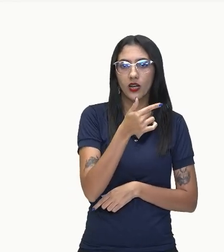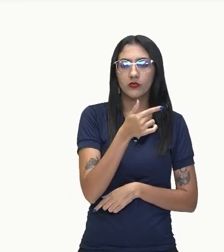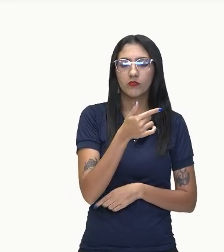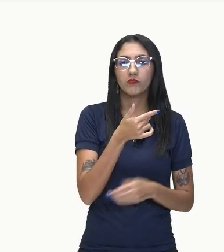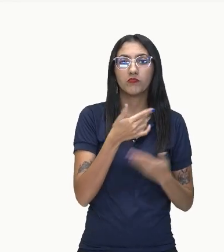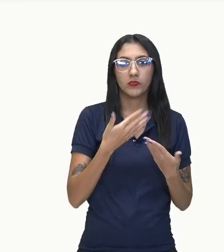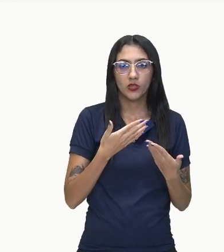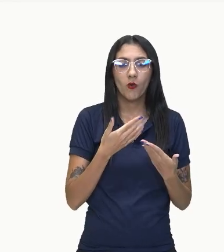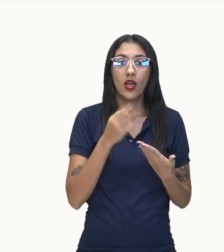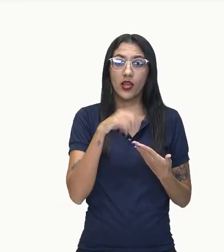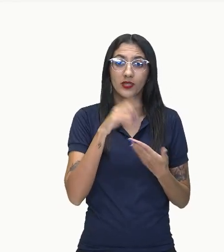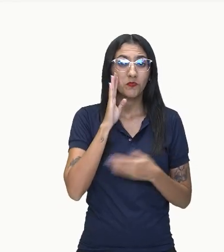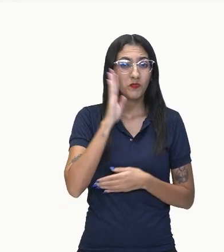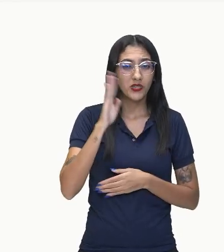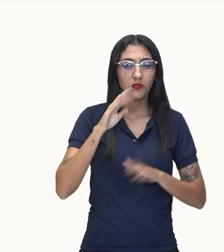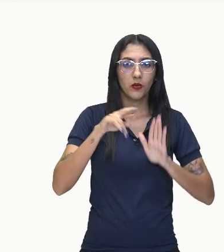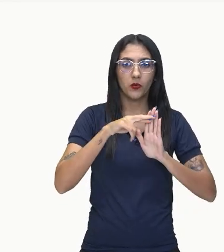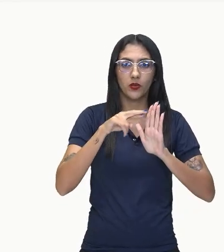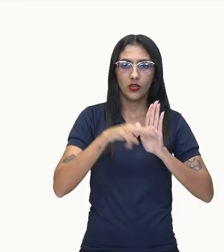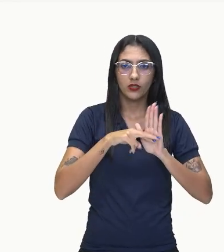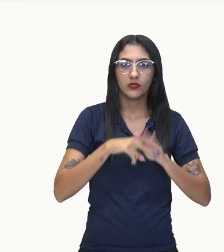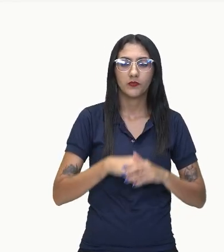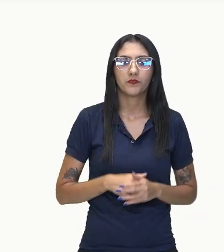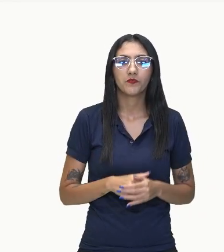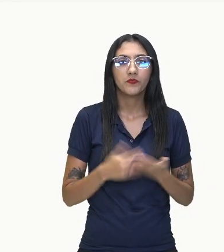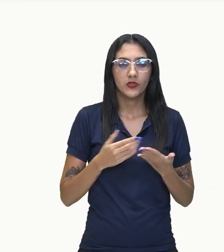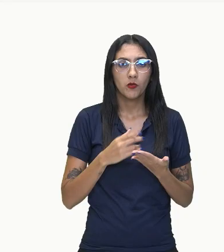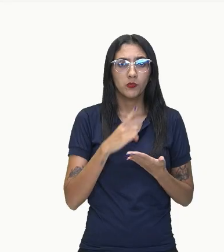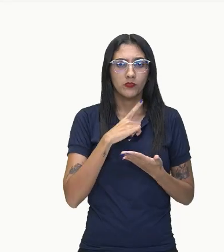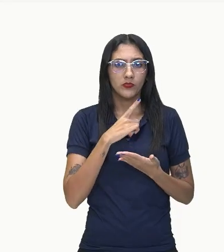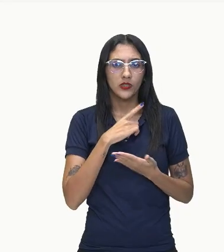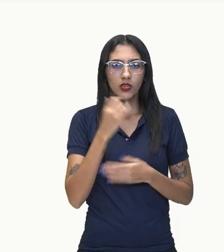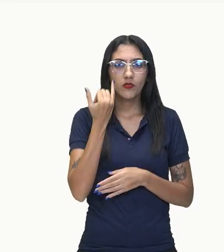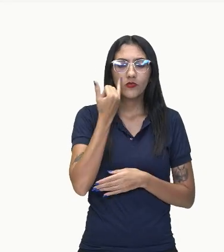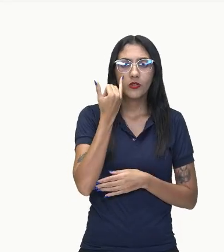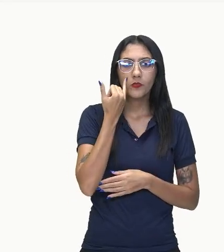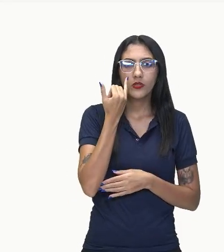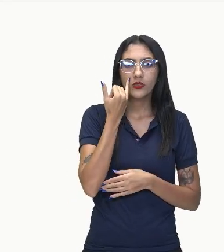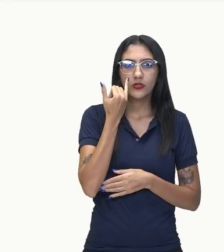regra principal. Então, se temos o valor